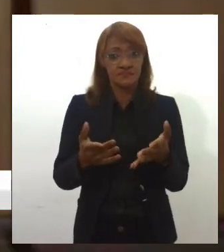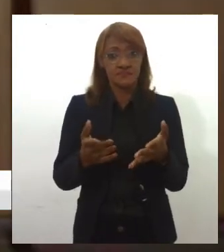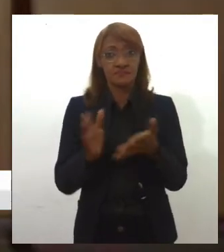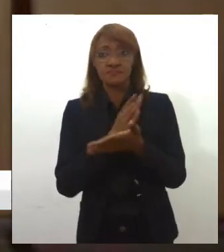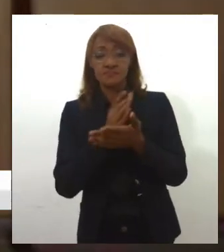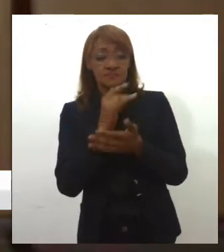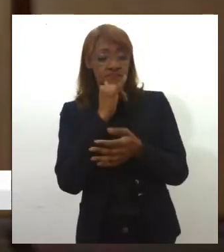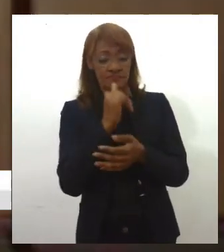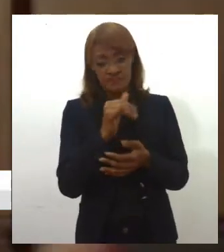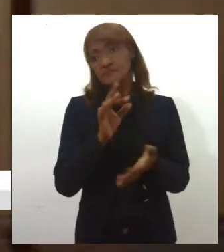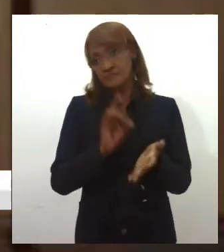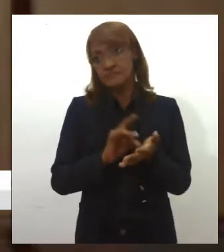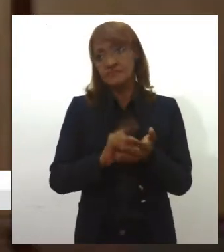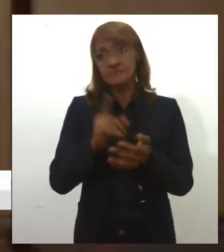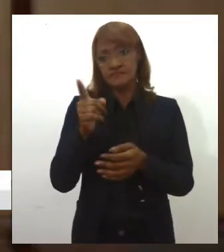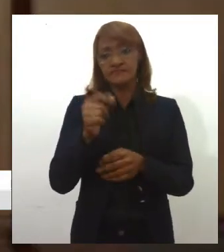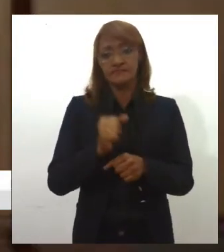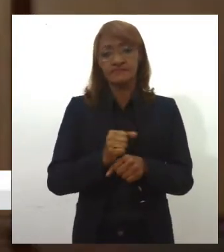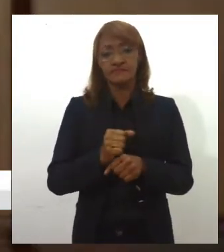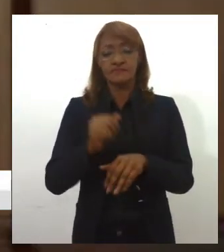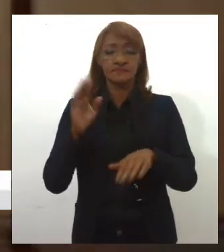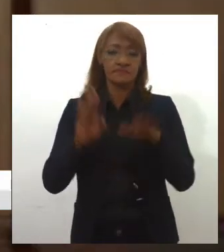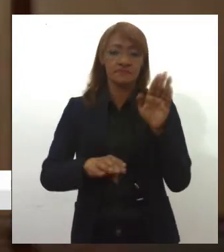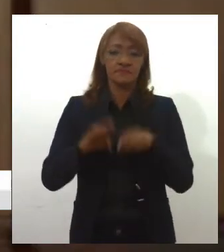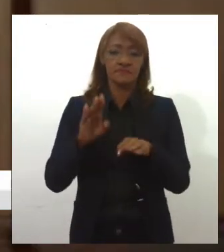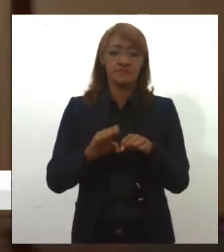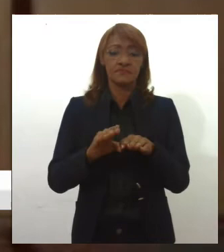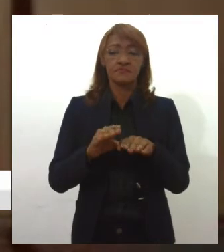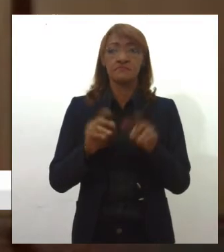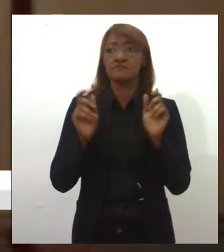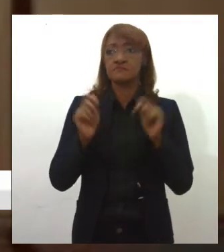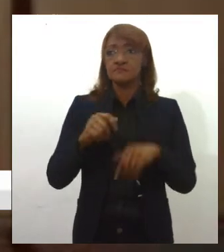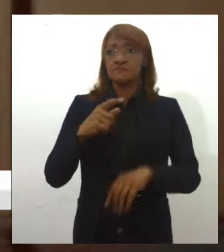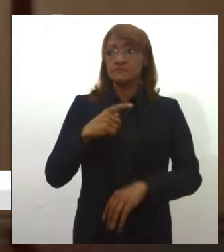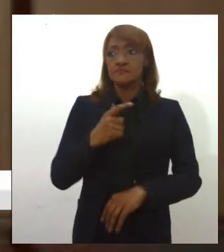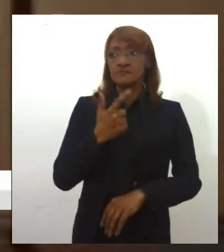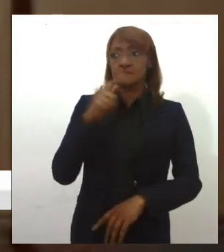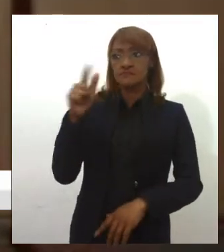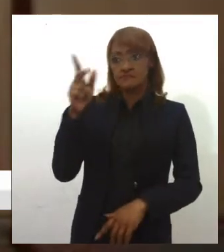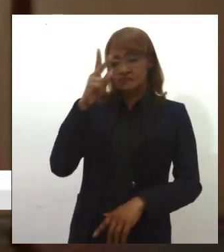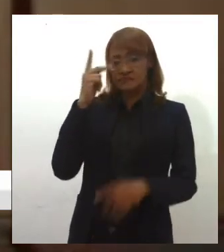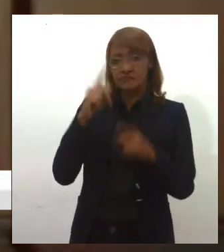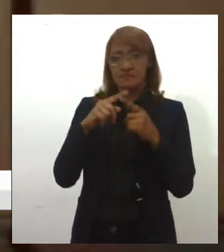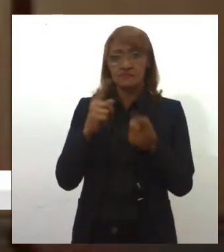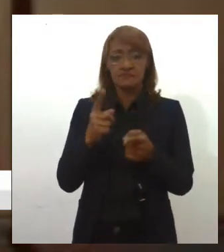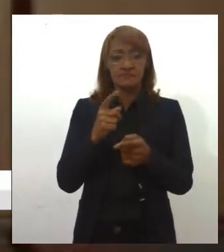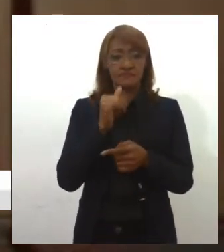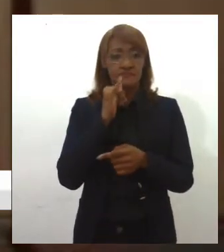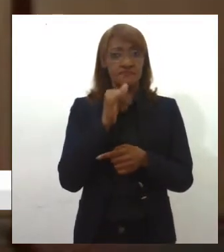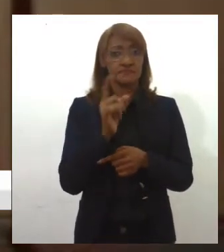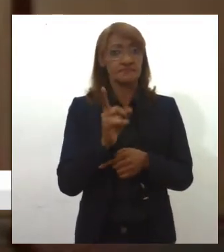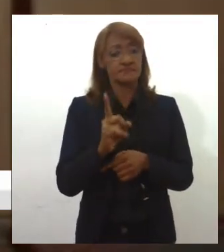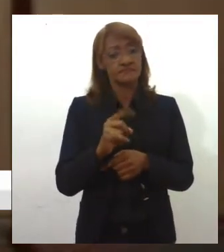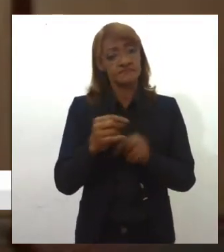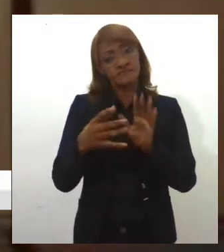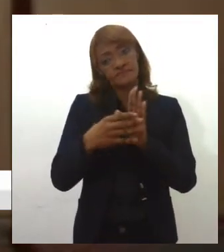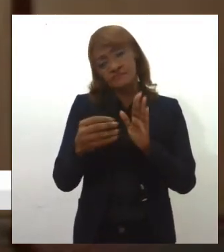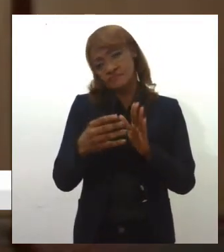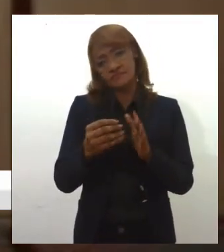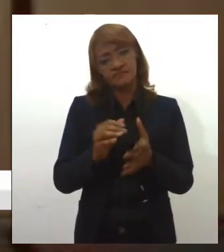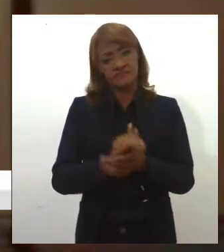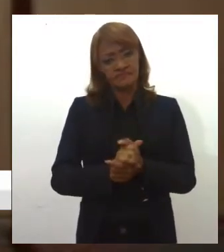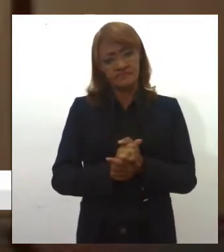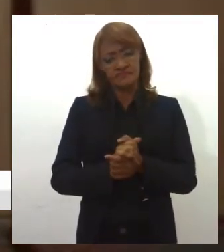isso mesmo, né? Talvez a gente tenha um número maior e as pessoas não declarem que adotam esse modelo. Isso, de maneira